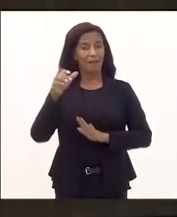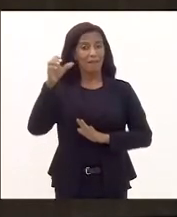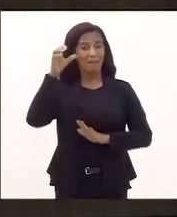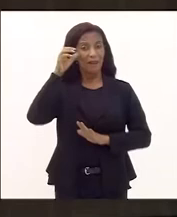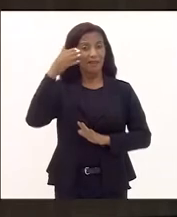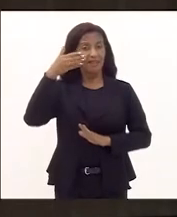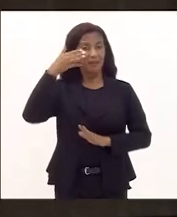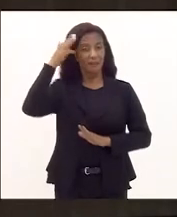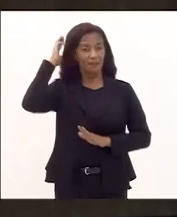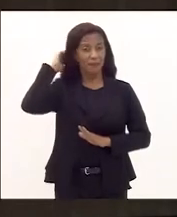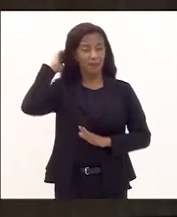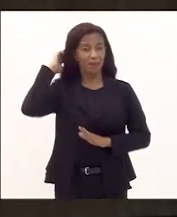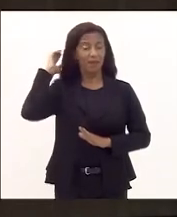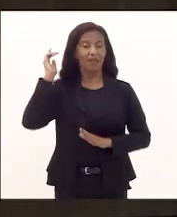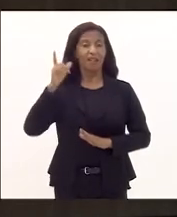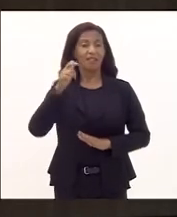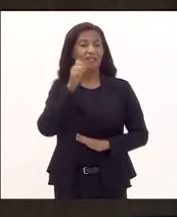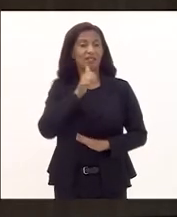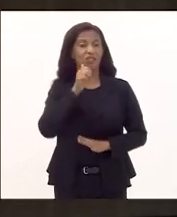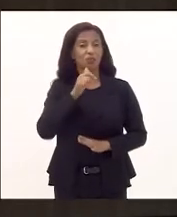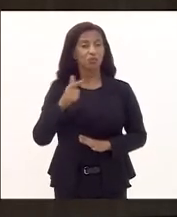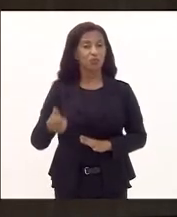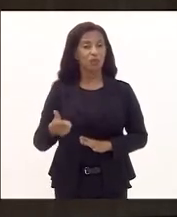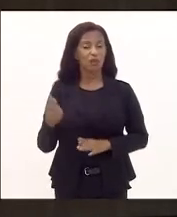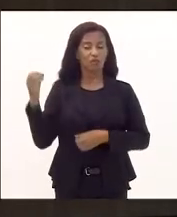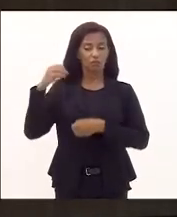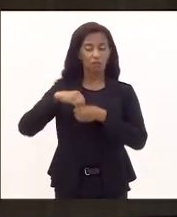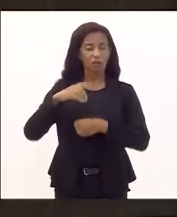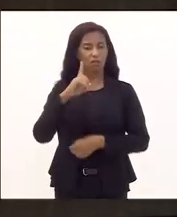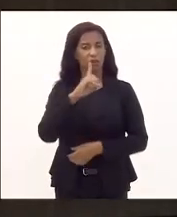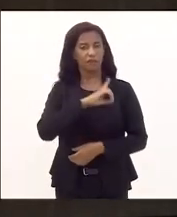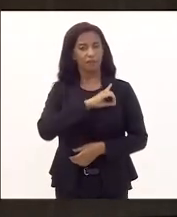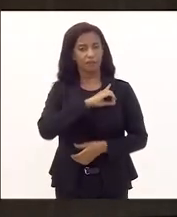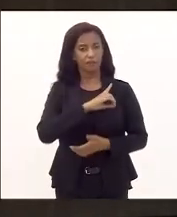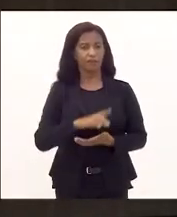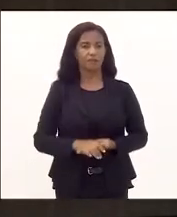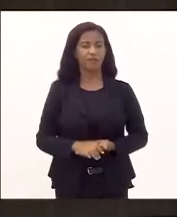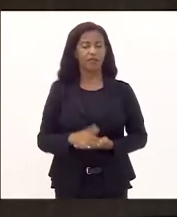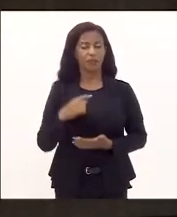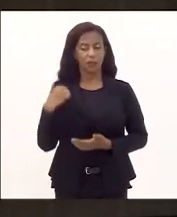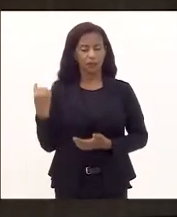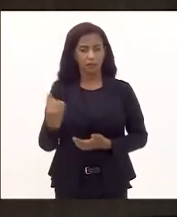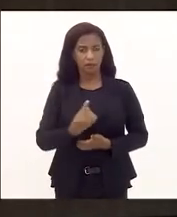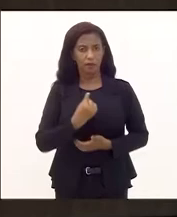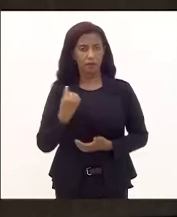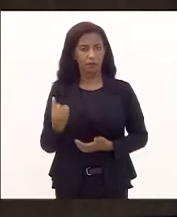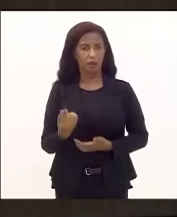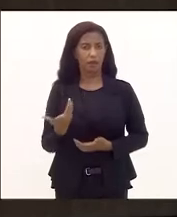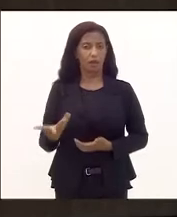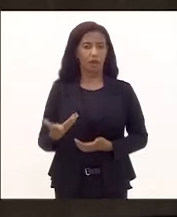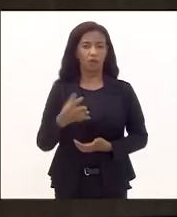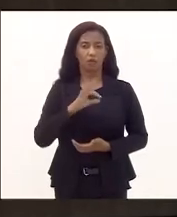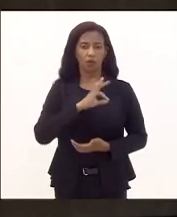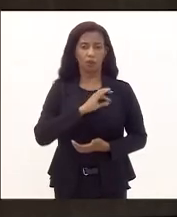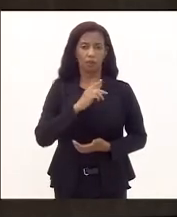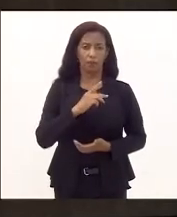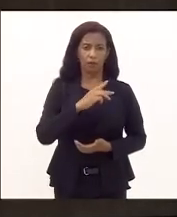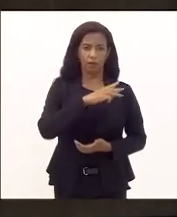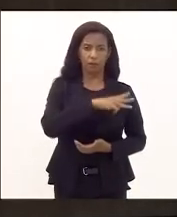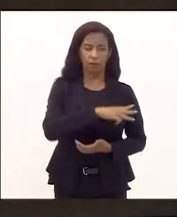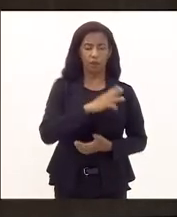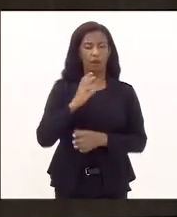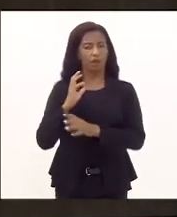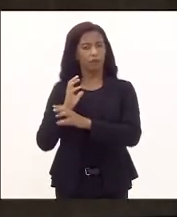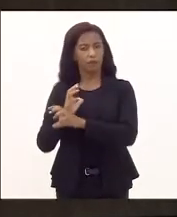ao atendimento dessas mulheres dentro das delegacias. Então, para a gente, não só na PM, mas na